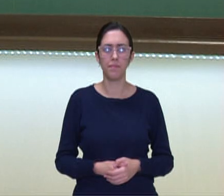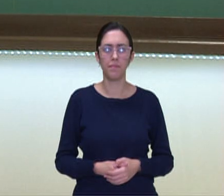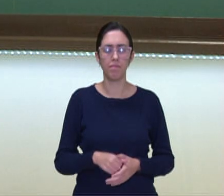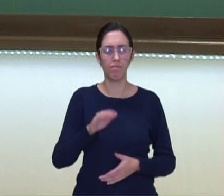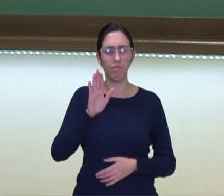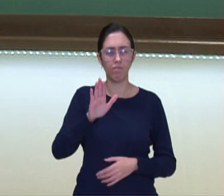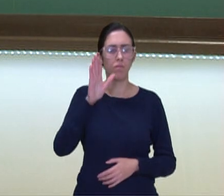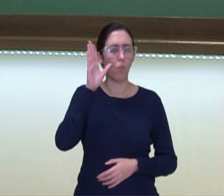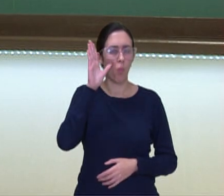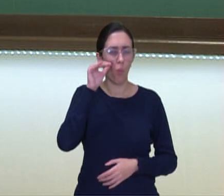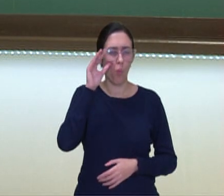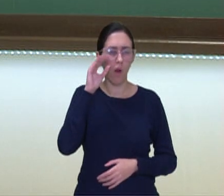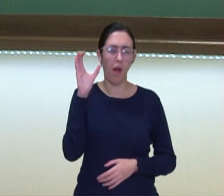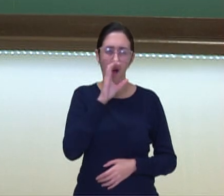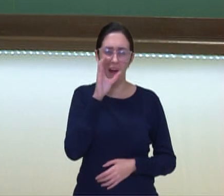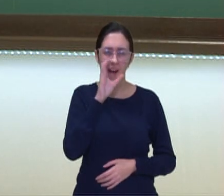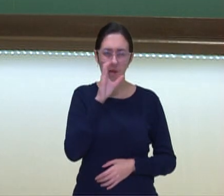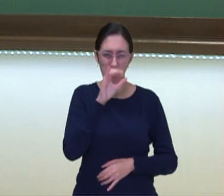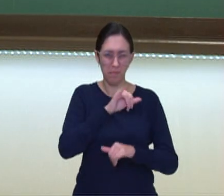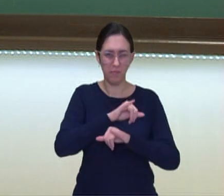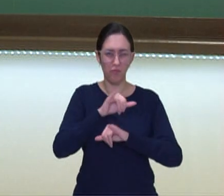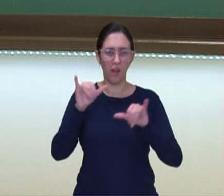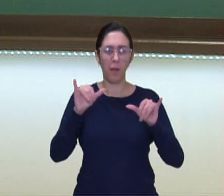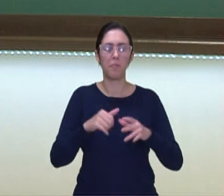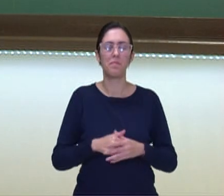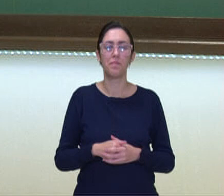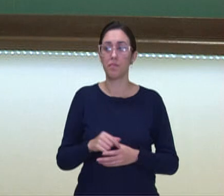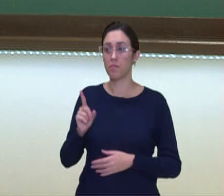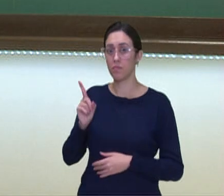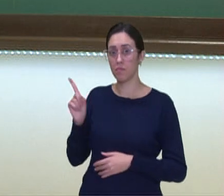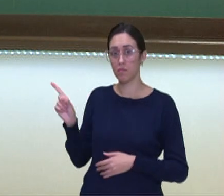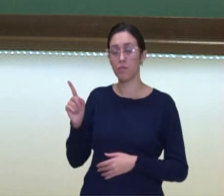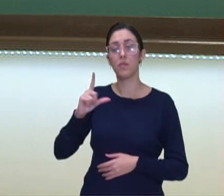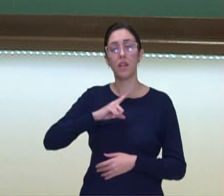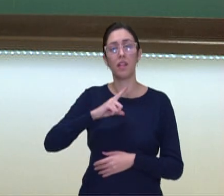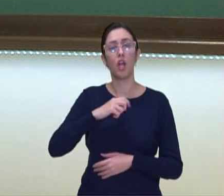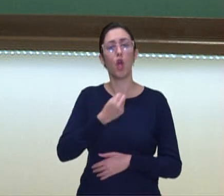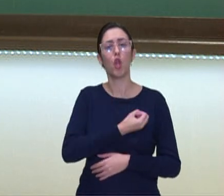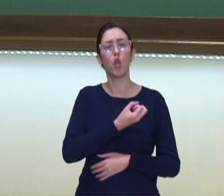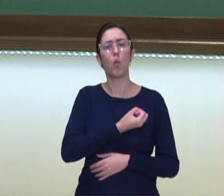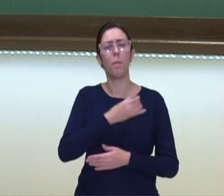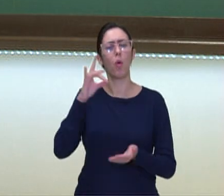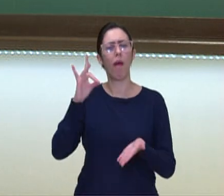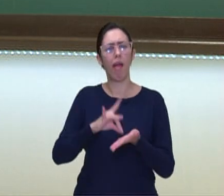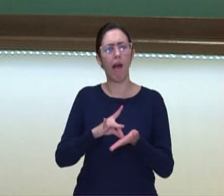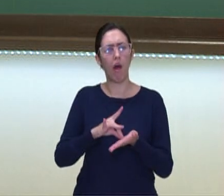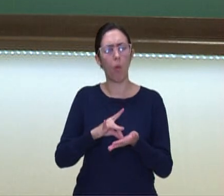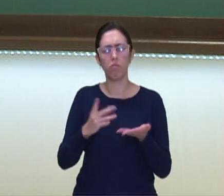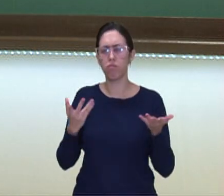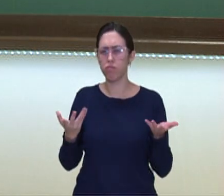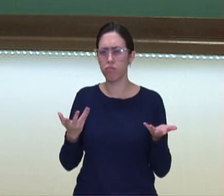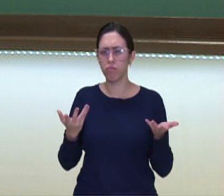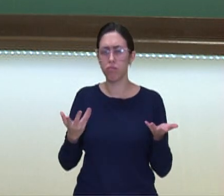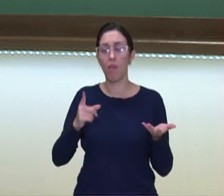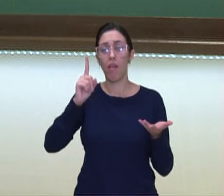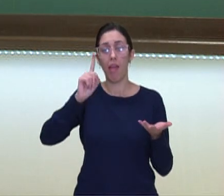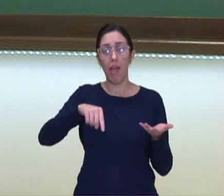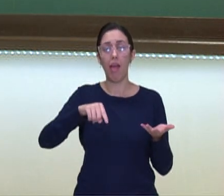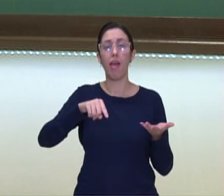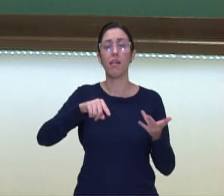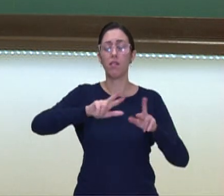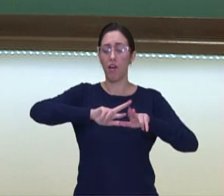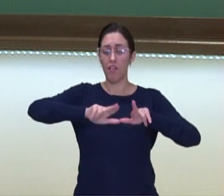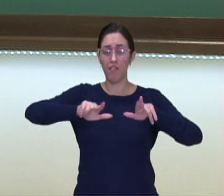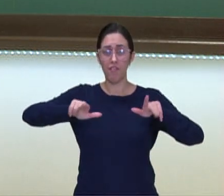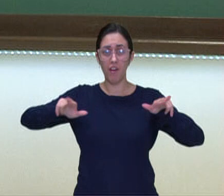uma curiosidade bem rápida para você é o seguinte. Nesse enunciado aparece número real. Os números reais são um grande conjunto de números